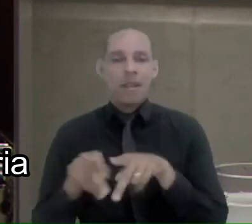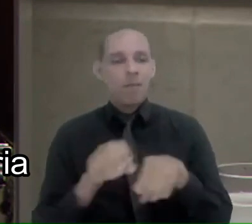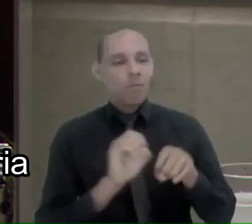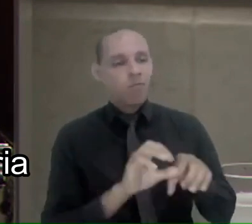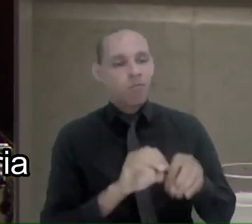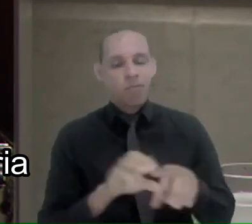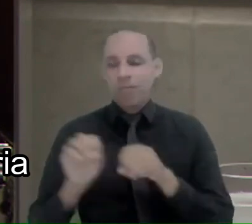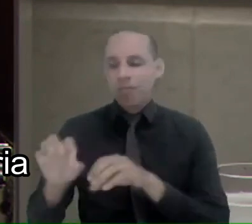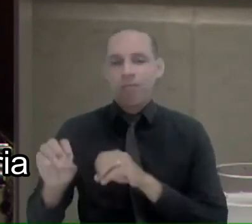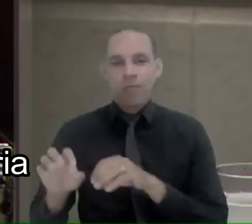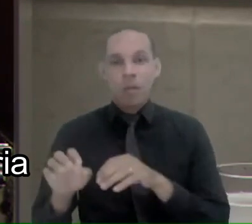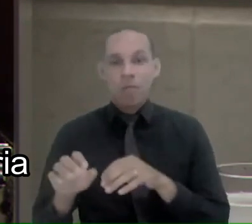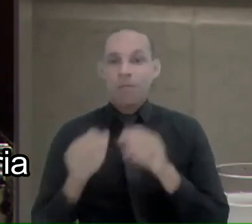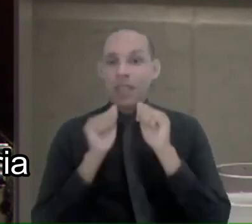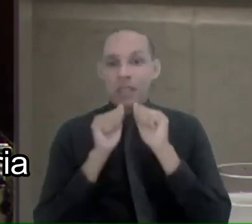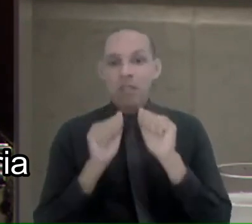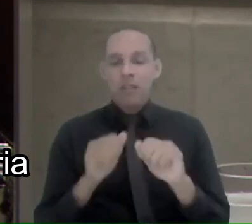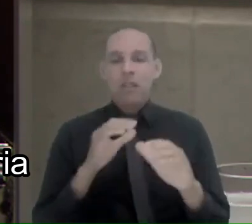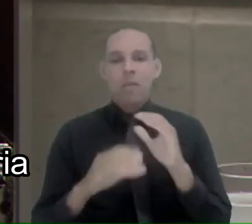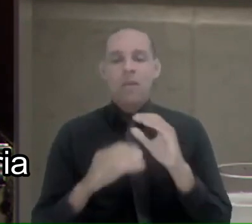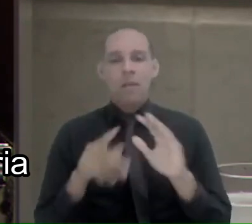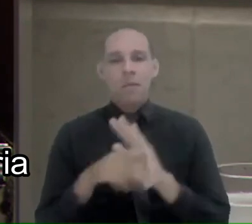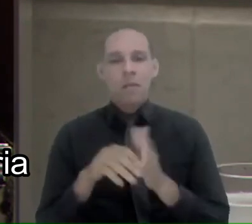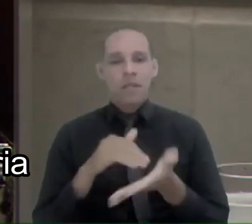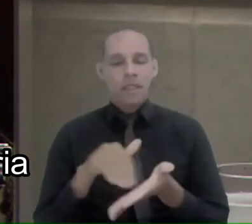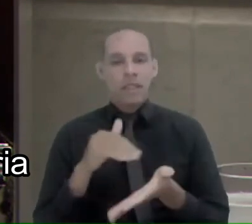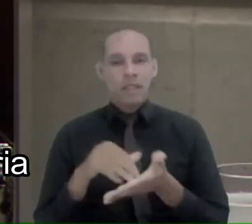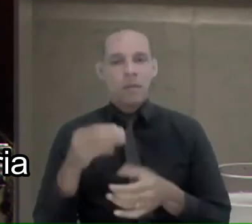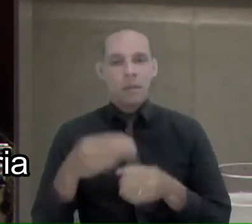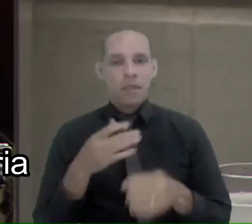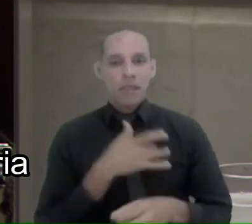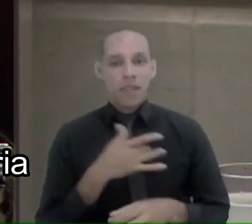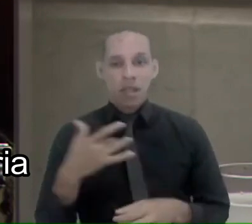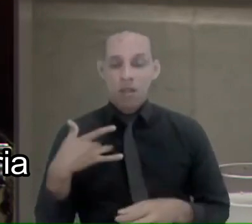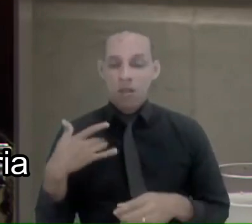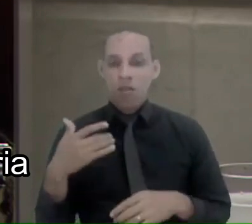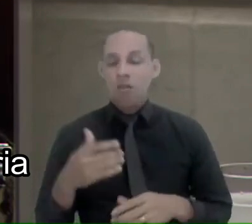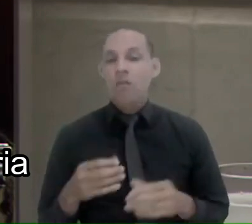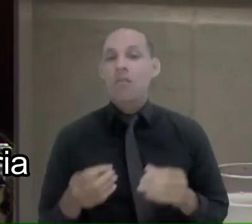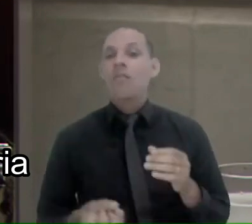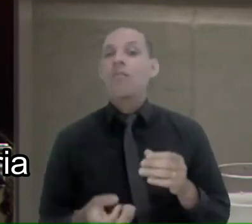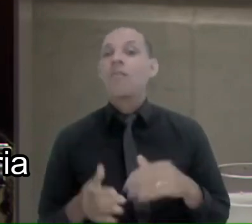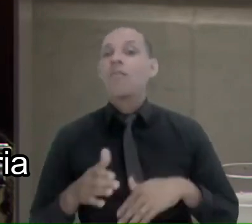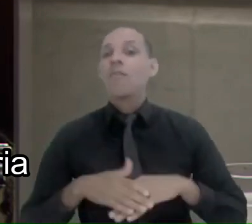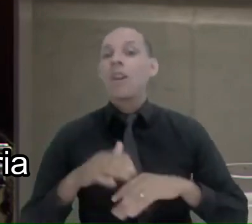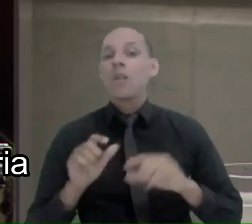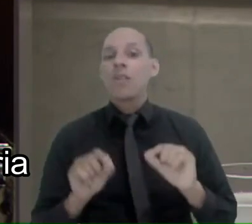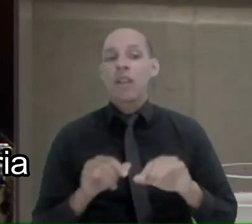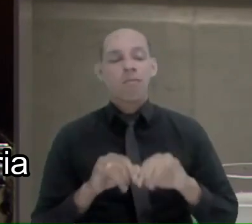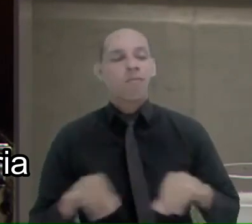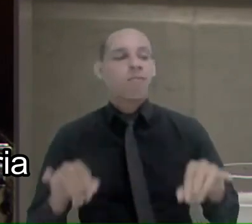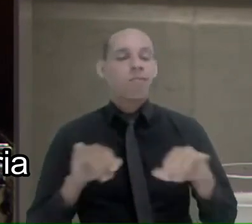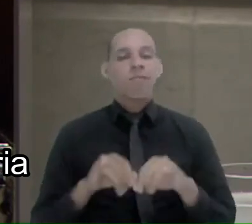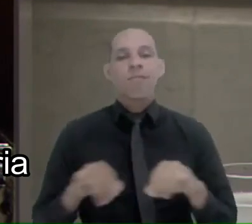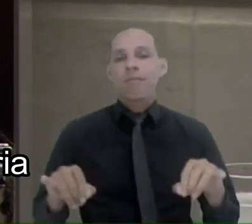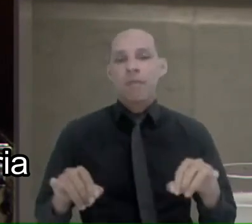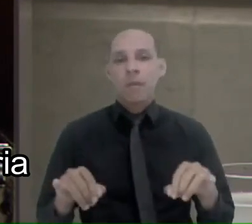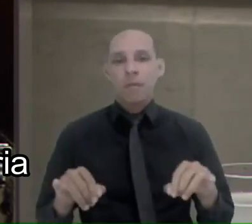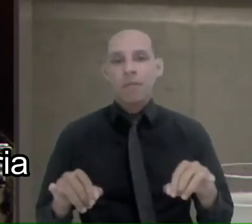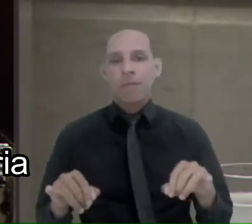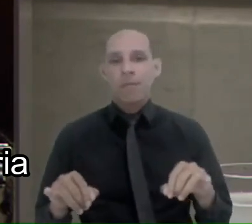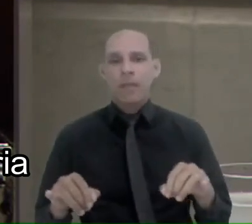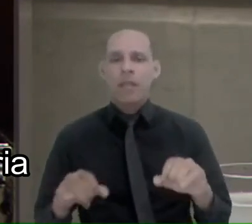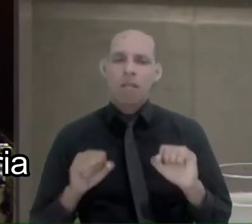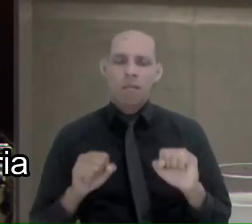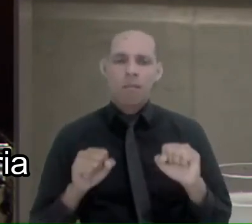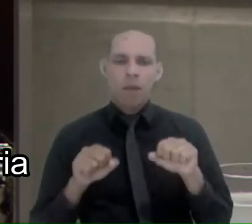comunicação da Secretaria Municipal de Saúde fez inúmeras divulgações, seja na mídia de grande